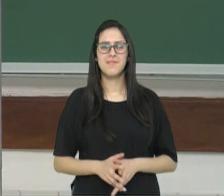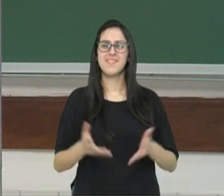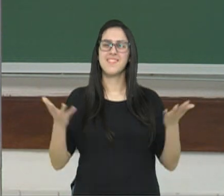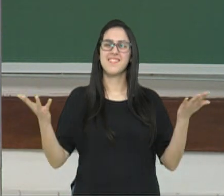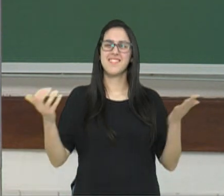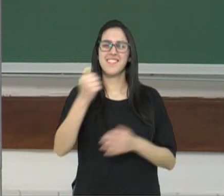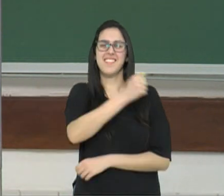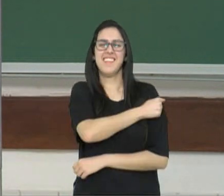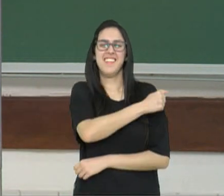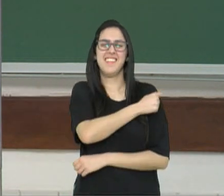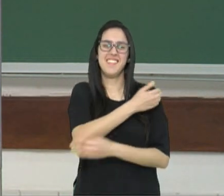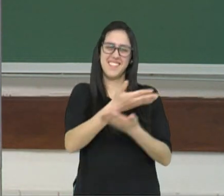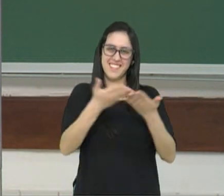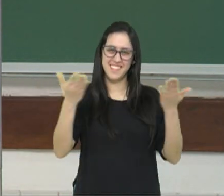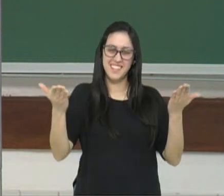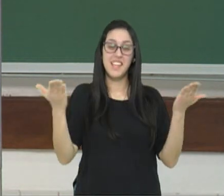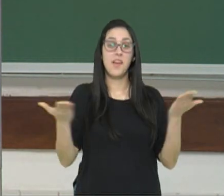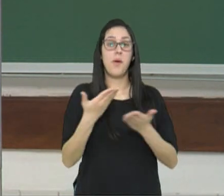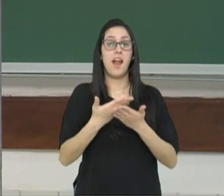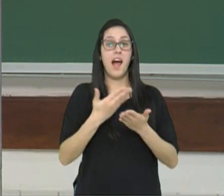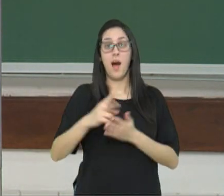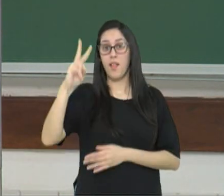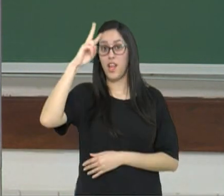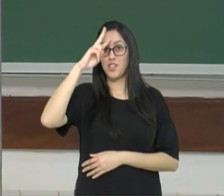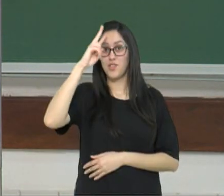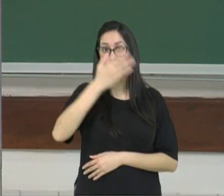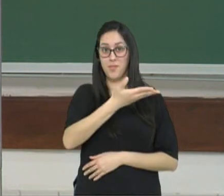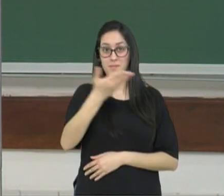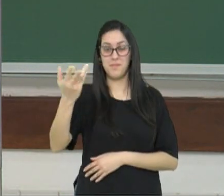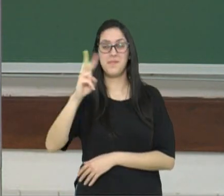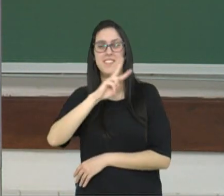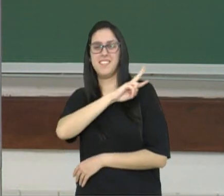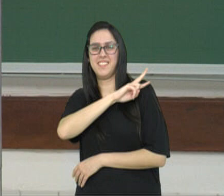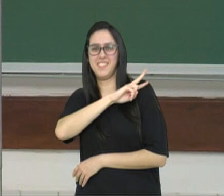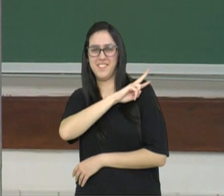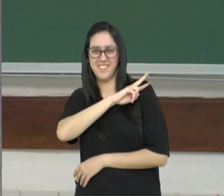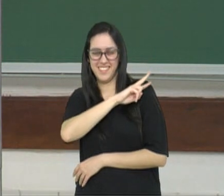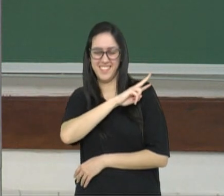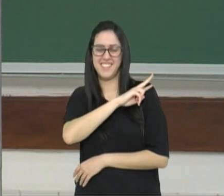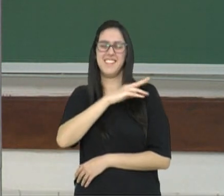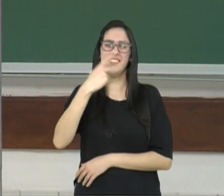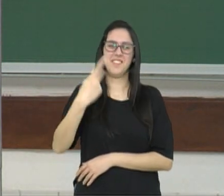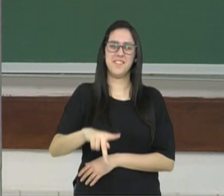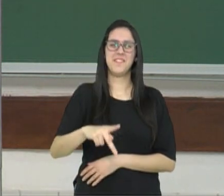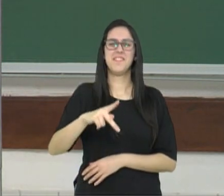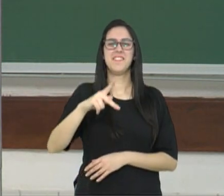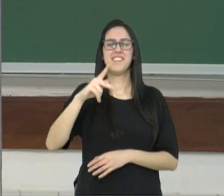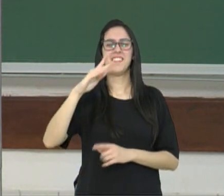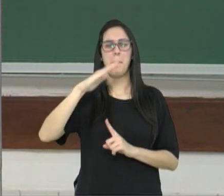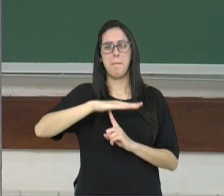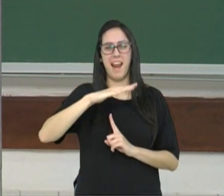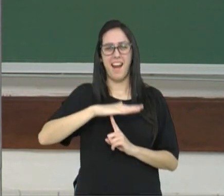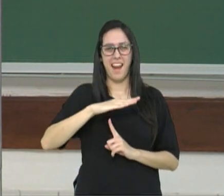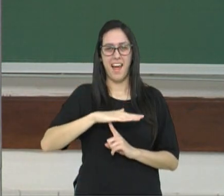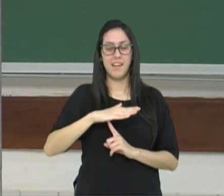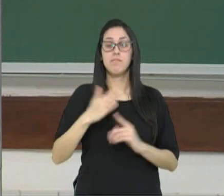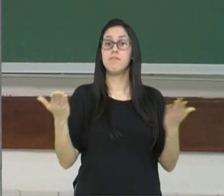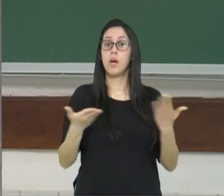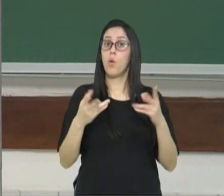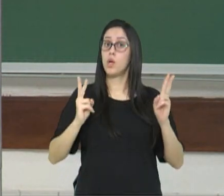Saudações, alunos! Mais uma aula de História para você da segunda série do Ensino Médio do Estado do Paraná. É essa aula que vamos